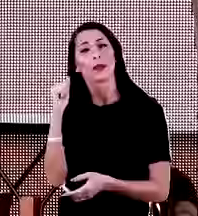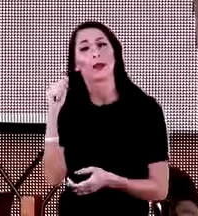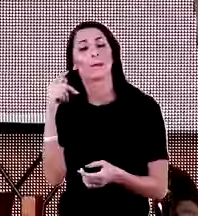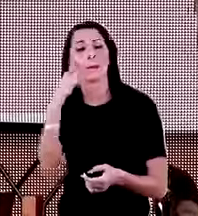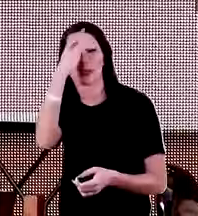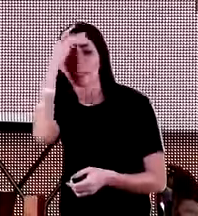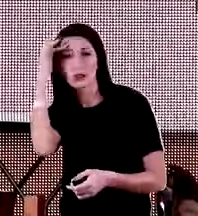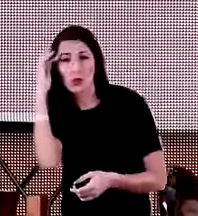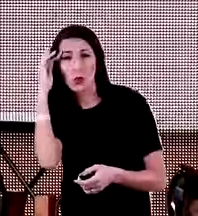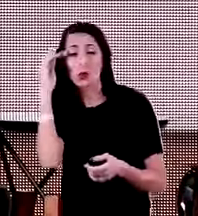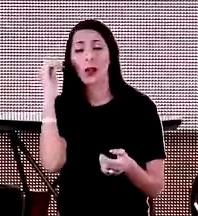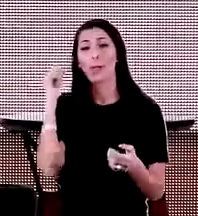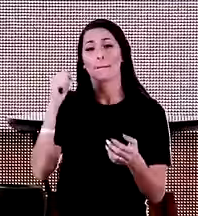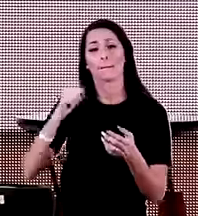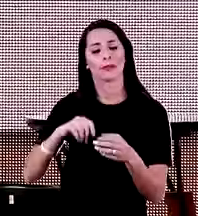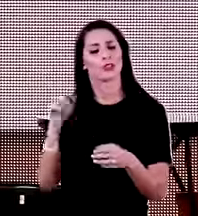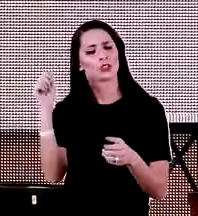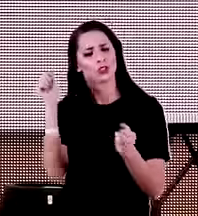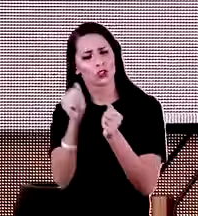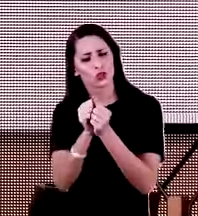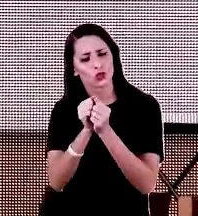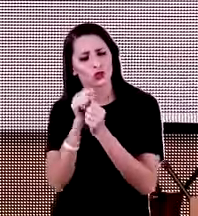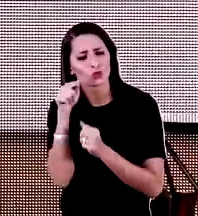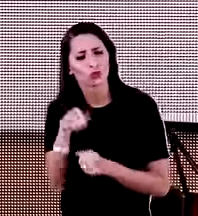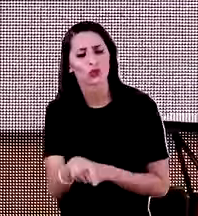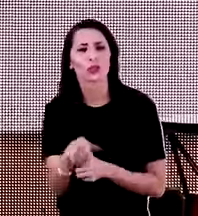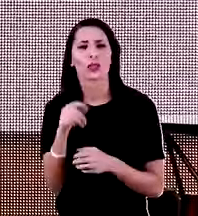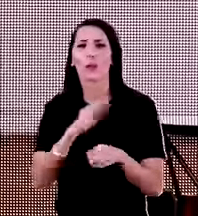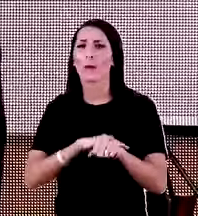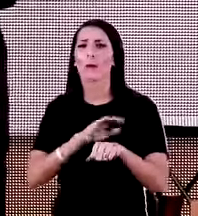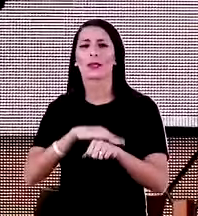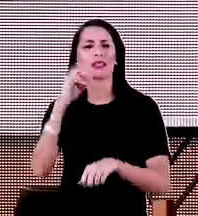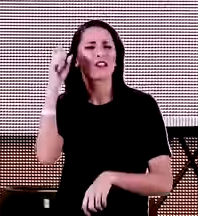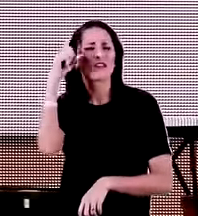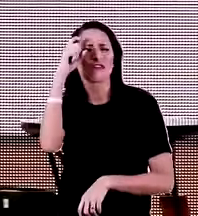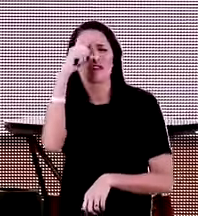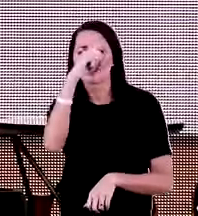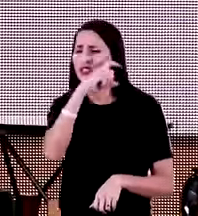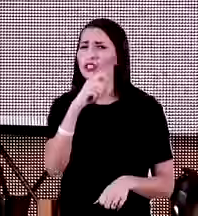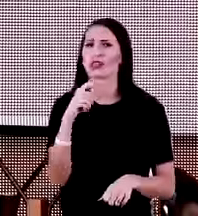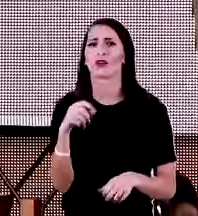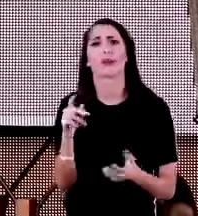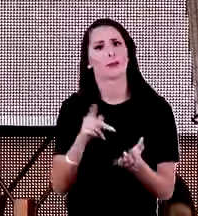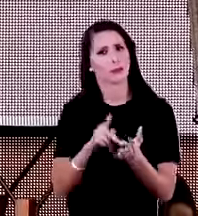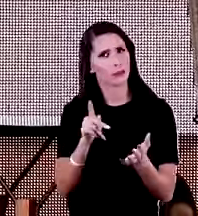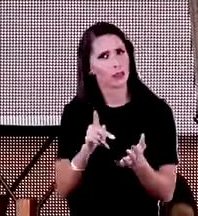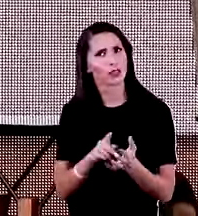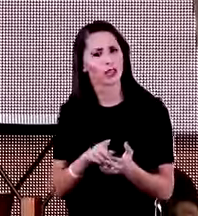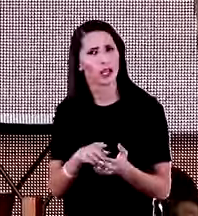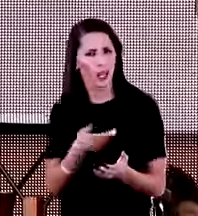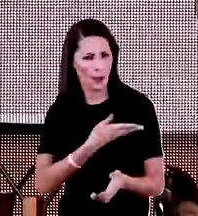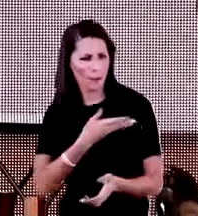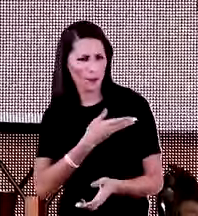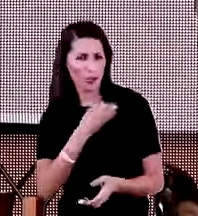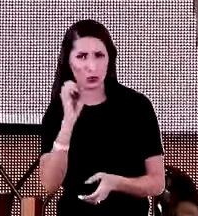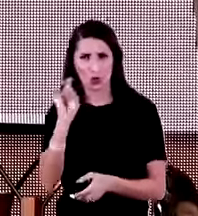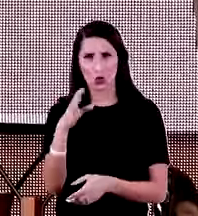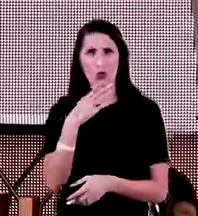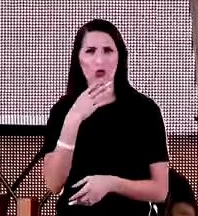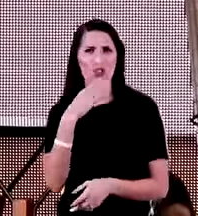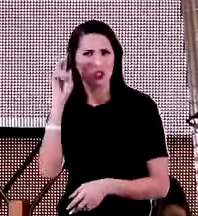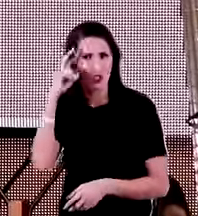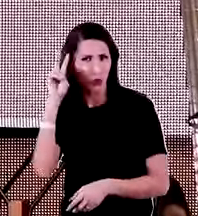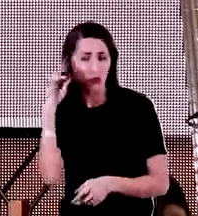ali. No momento mais difícil para você. Porque, gente, vamos falar a verdade. Ser amigo não é só conhecer nossa história, não.